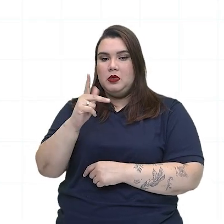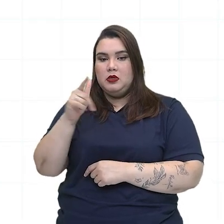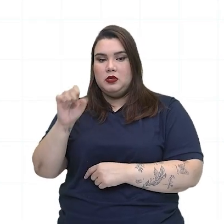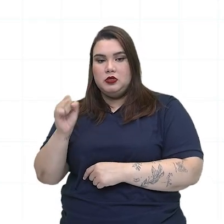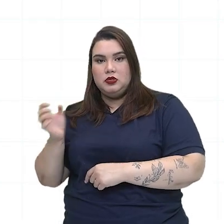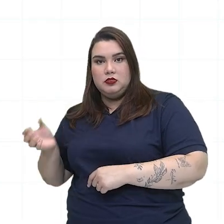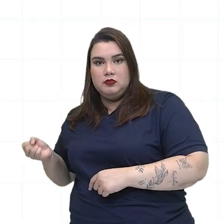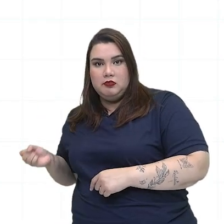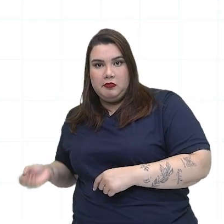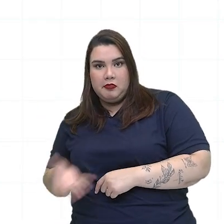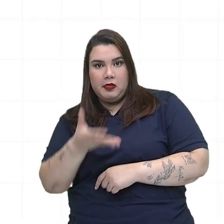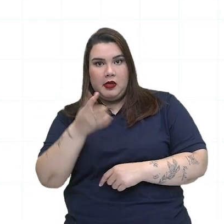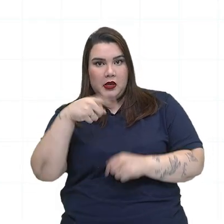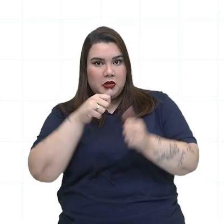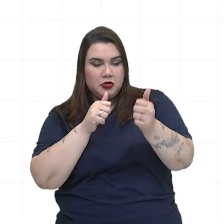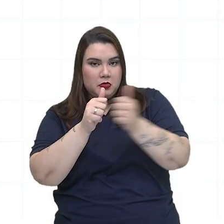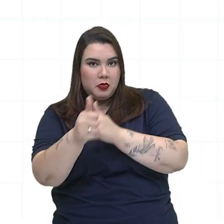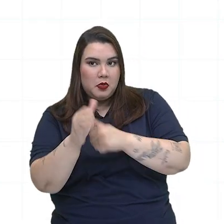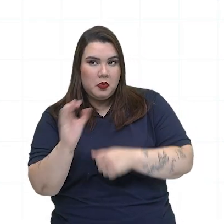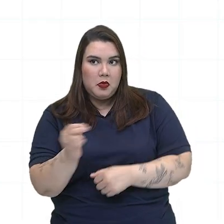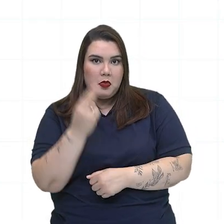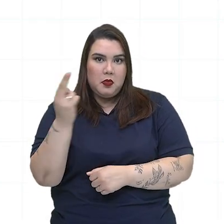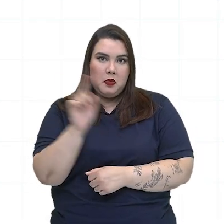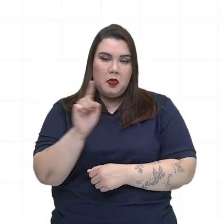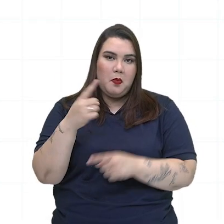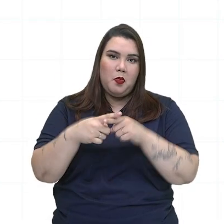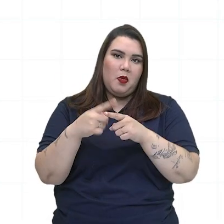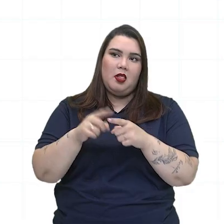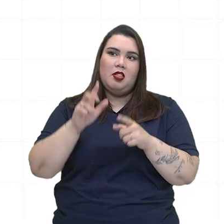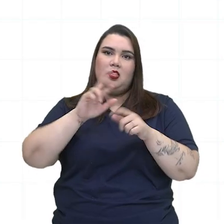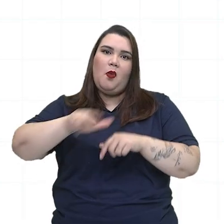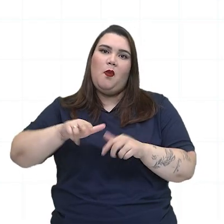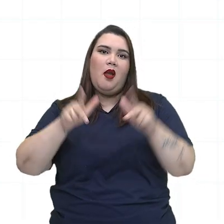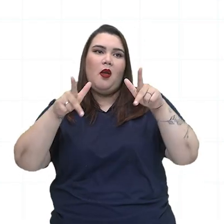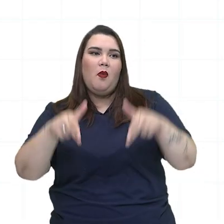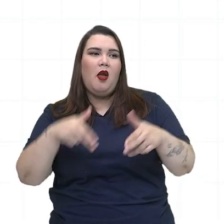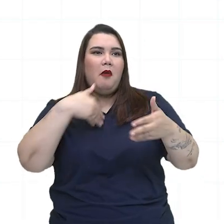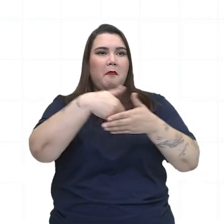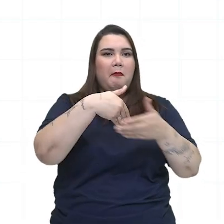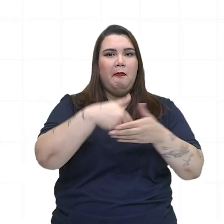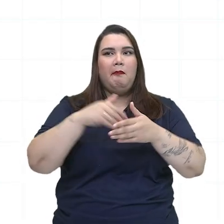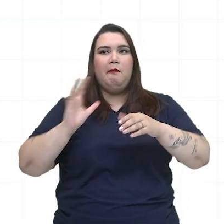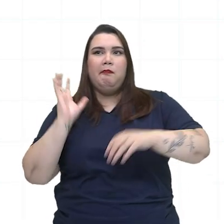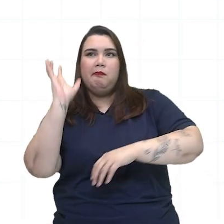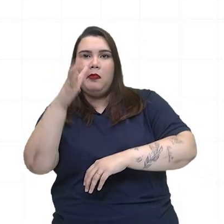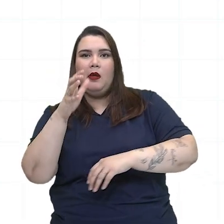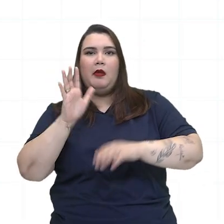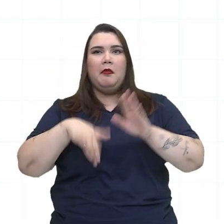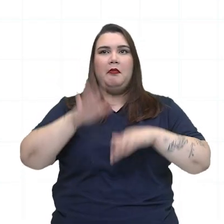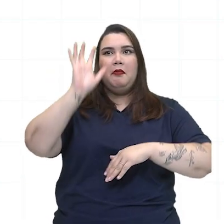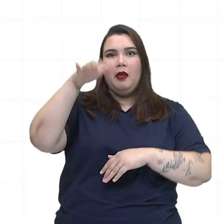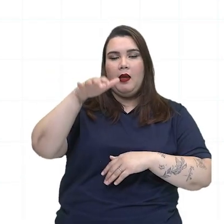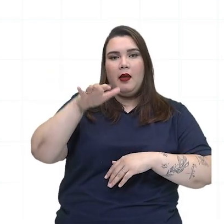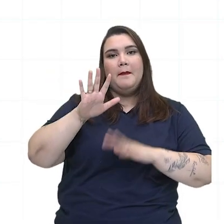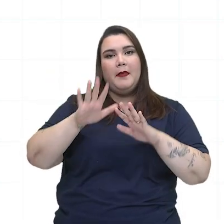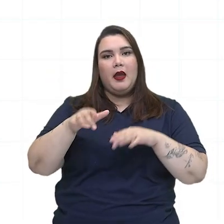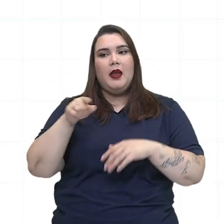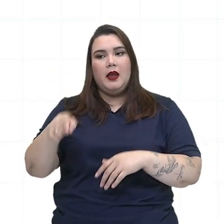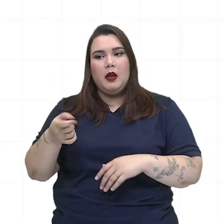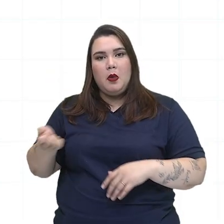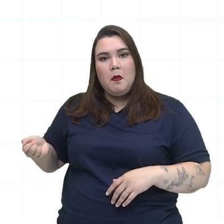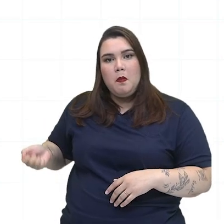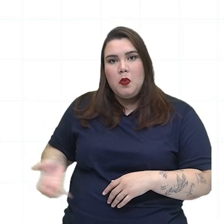assim como futebol, futsal, vôlei, handebol, basquete, mas sim, o boliche ele é considerado um esporte